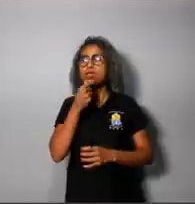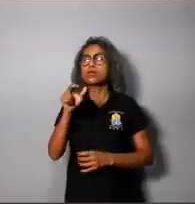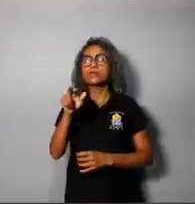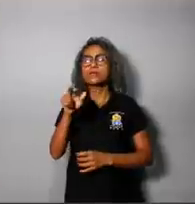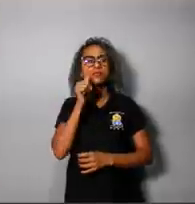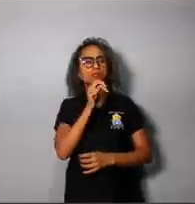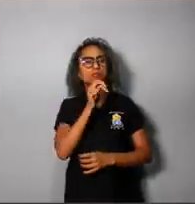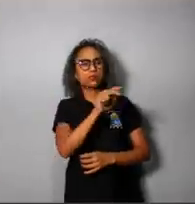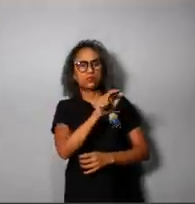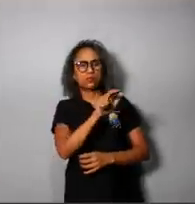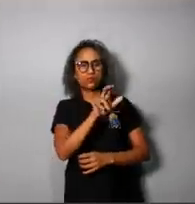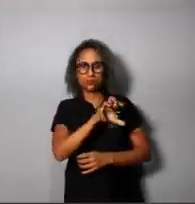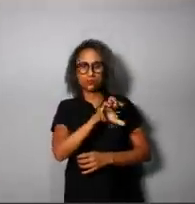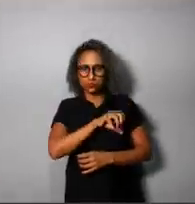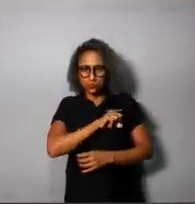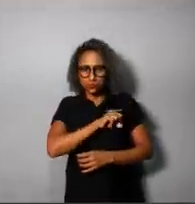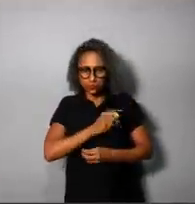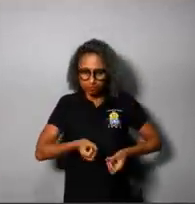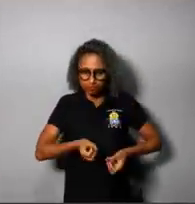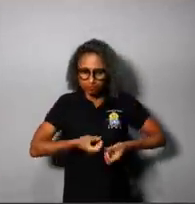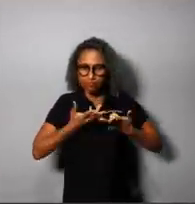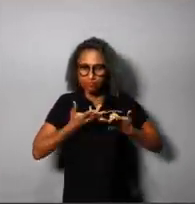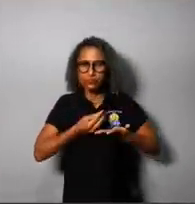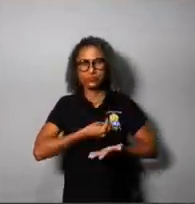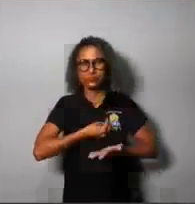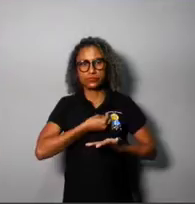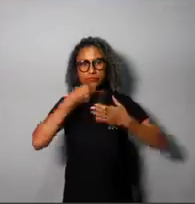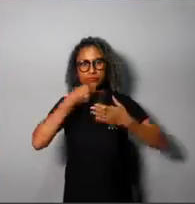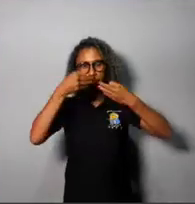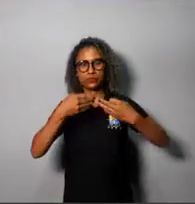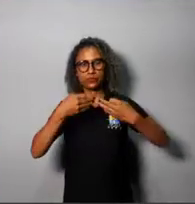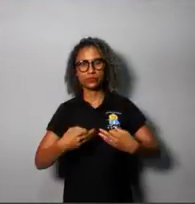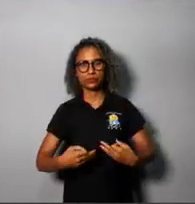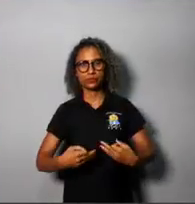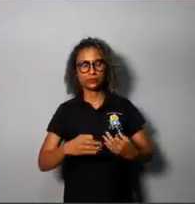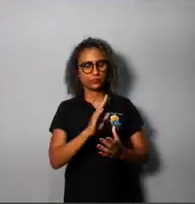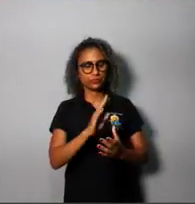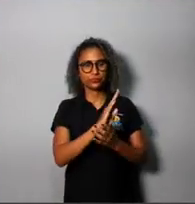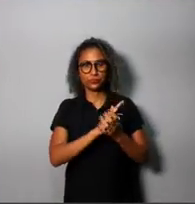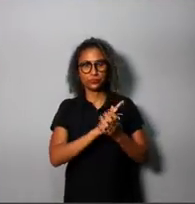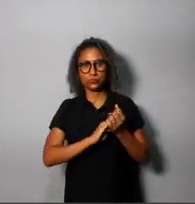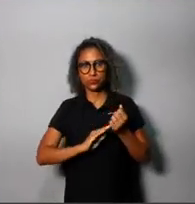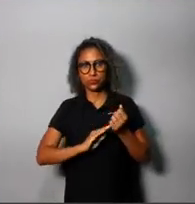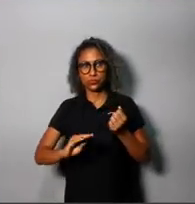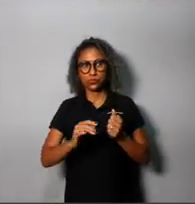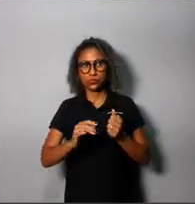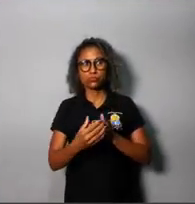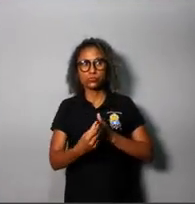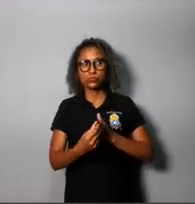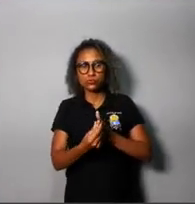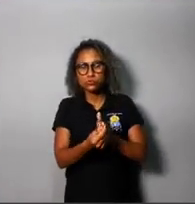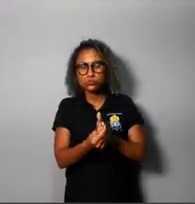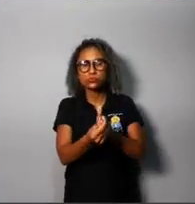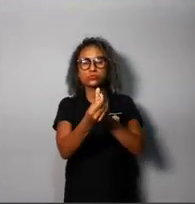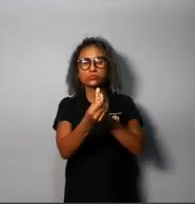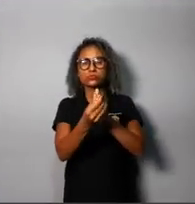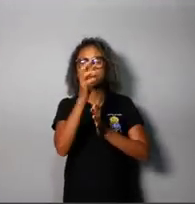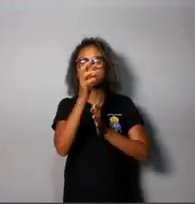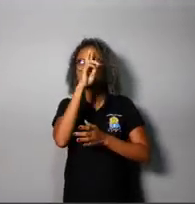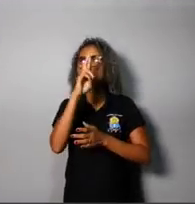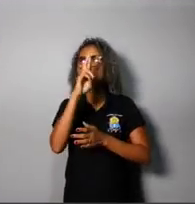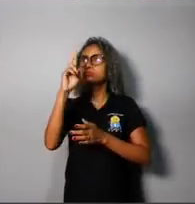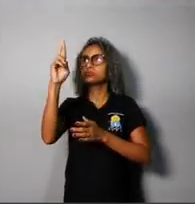e dignidade, nós vos rogamos. Conduze-nos, Senhor, no caminho de vosso